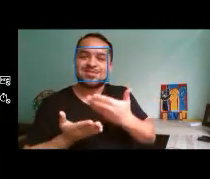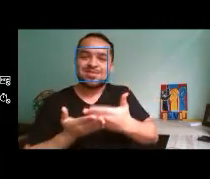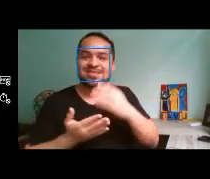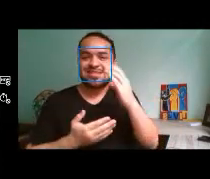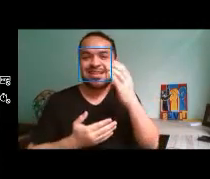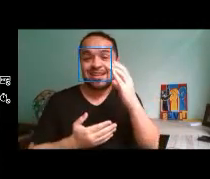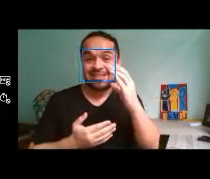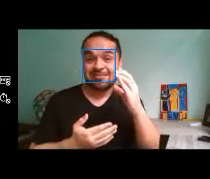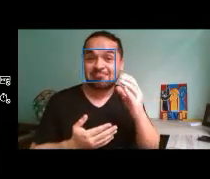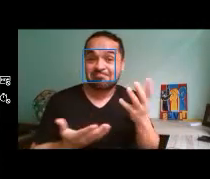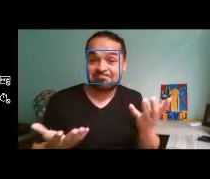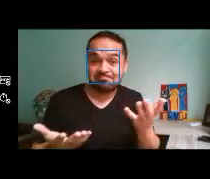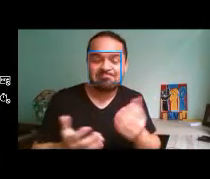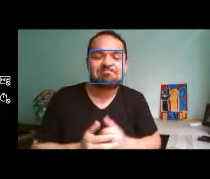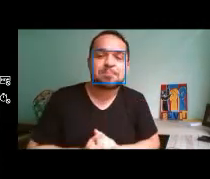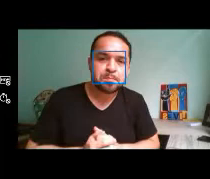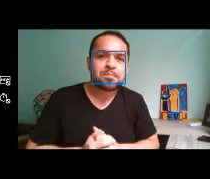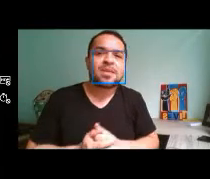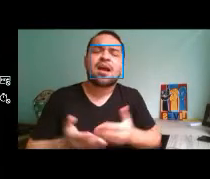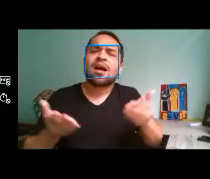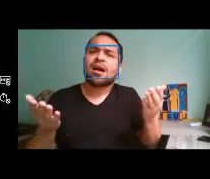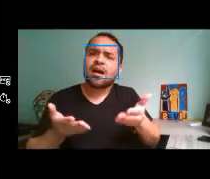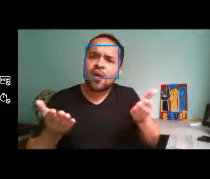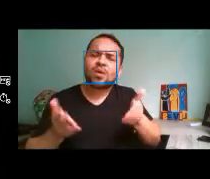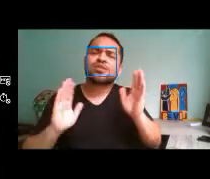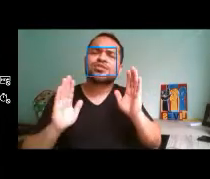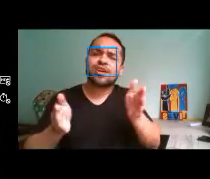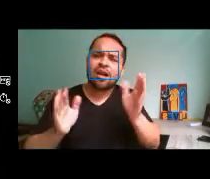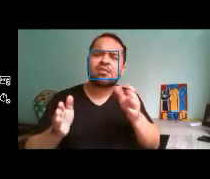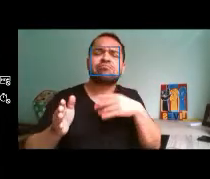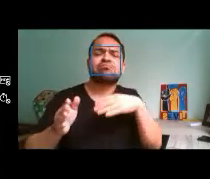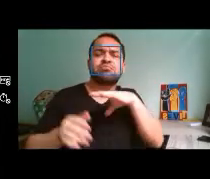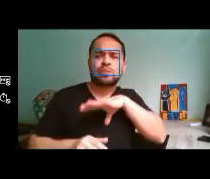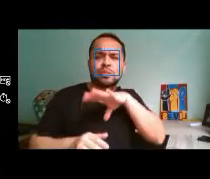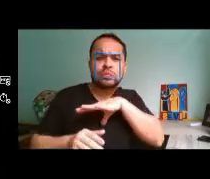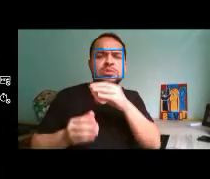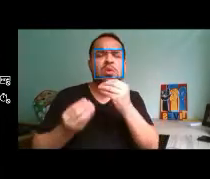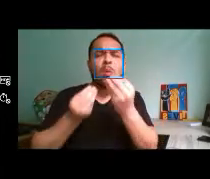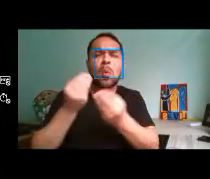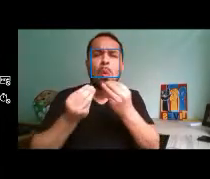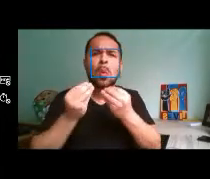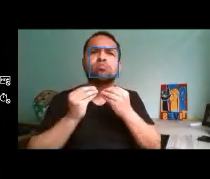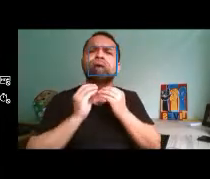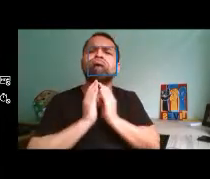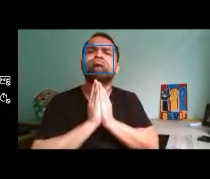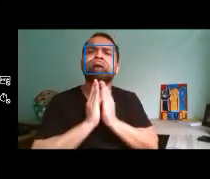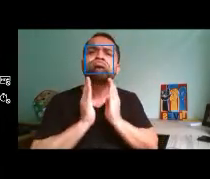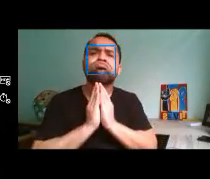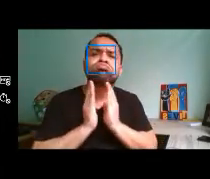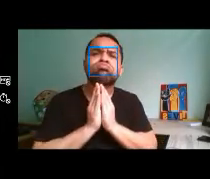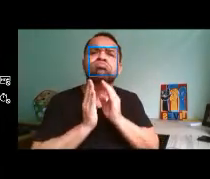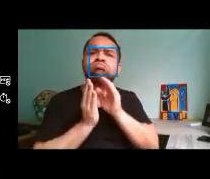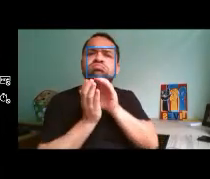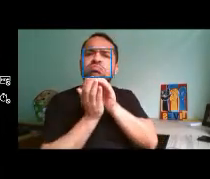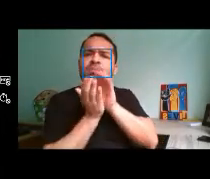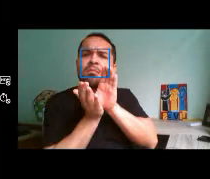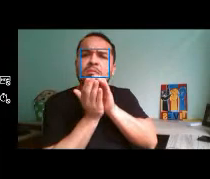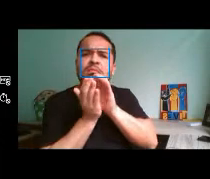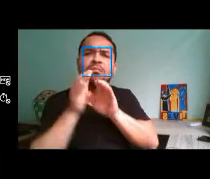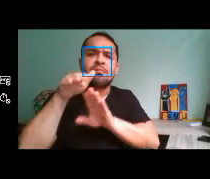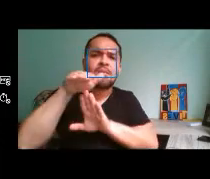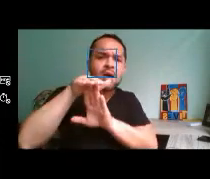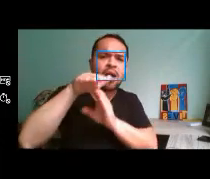pode começar a discutir cientificamente esses conceitos da área. Nós já vimos então como é